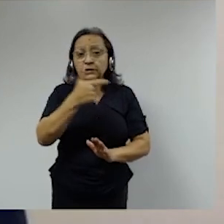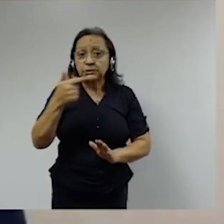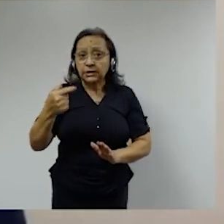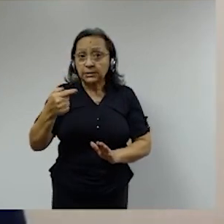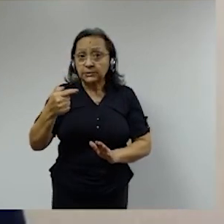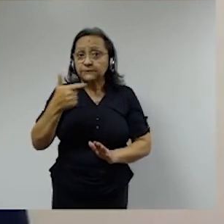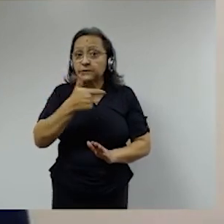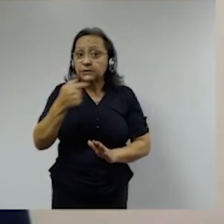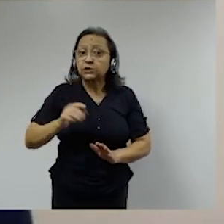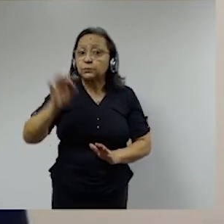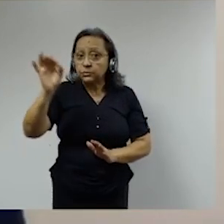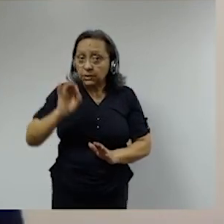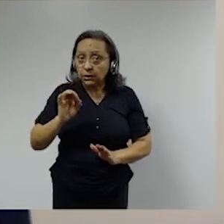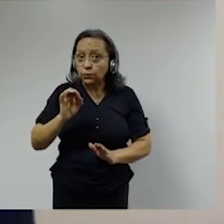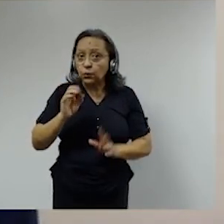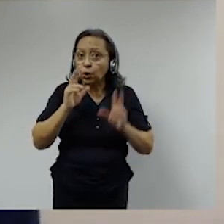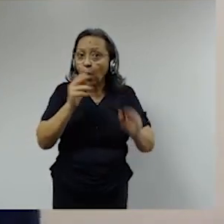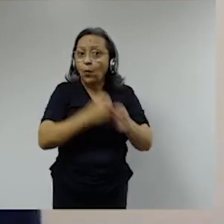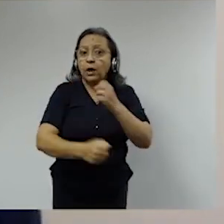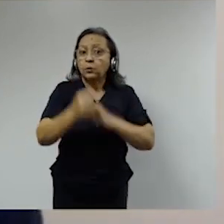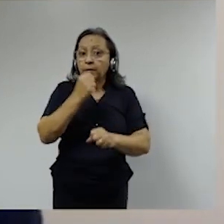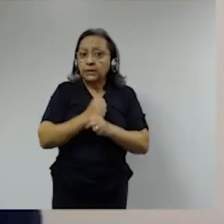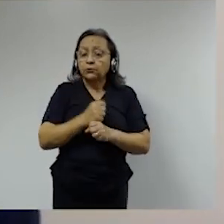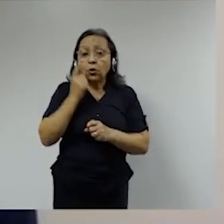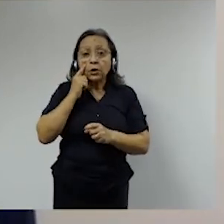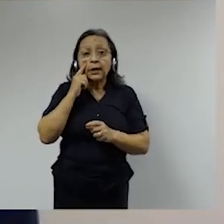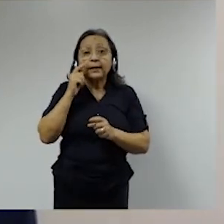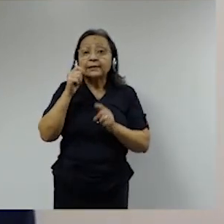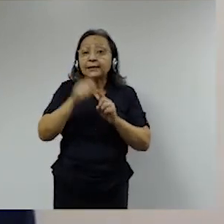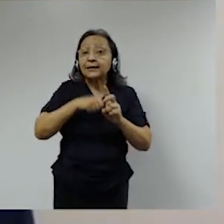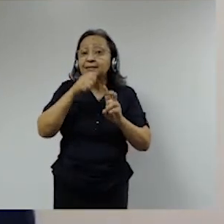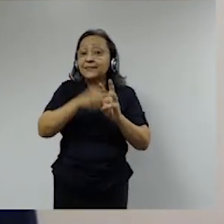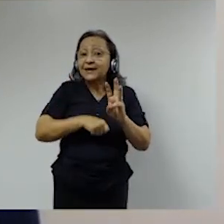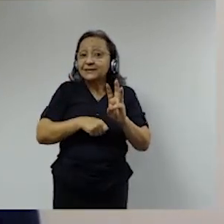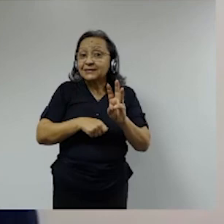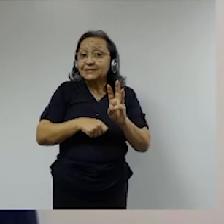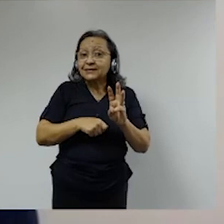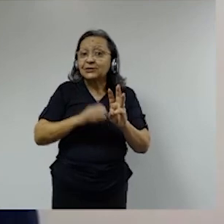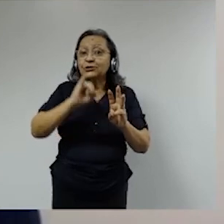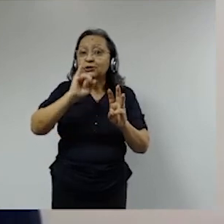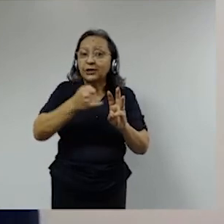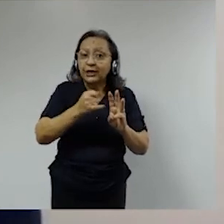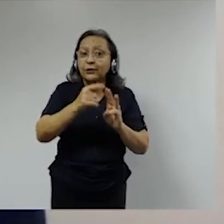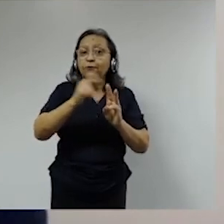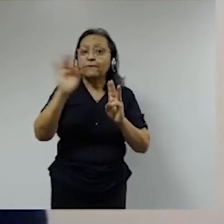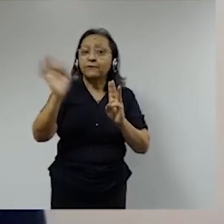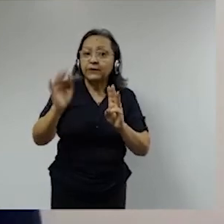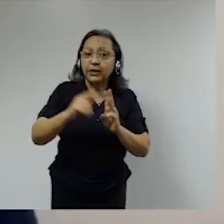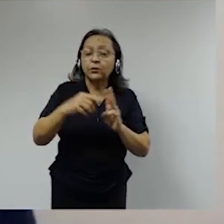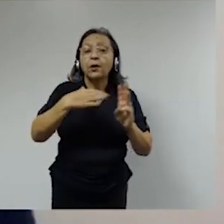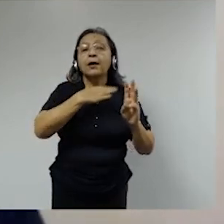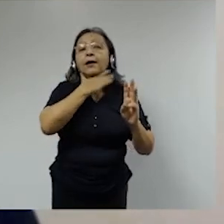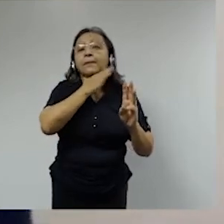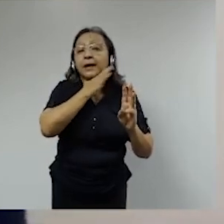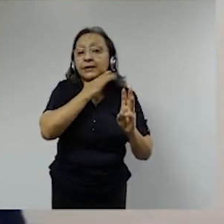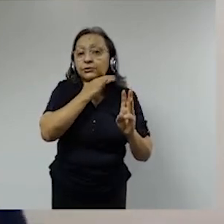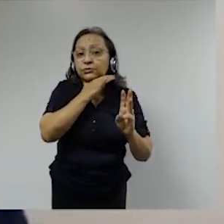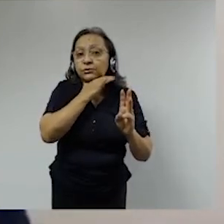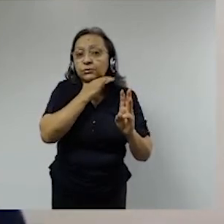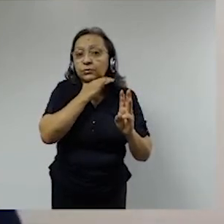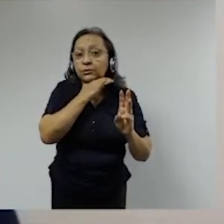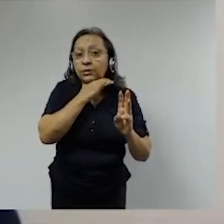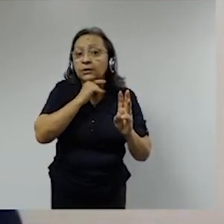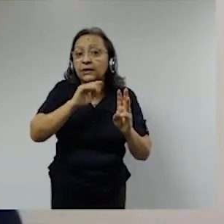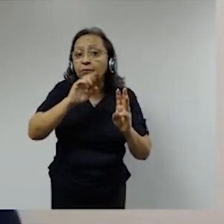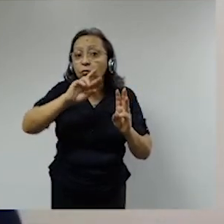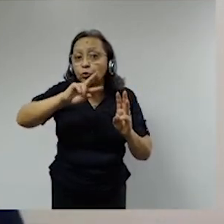Veja que eu estou fazendo referência ao primeiro trimestre de 2020, em comparação ao primeiro trimestre de 2019.